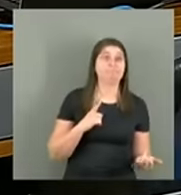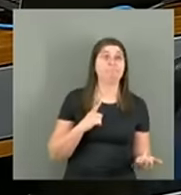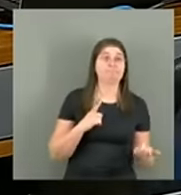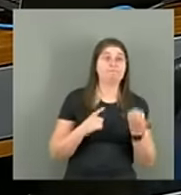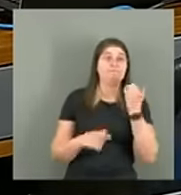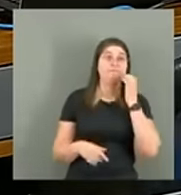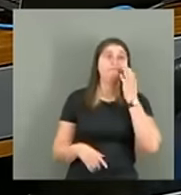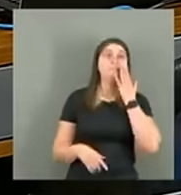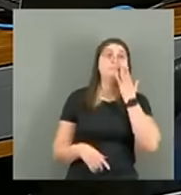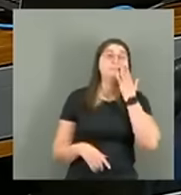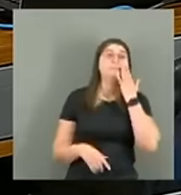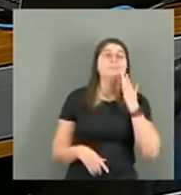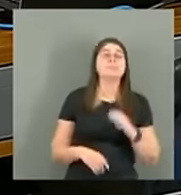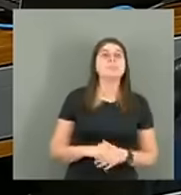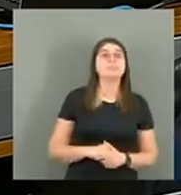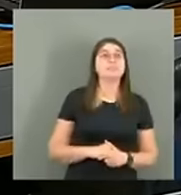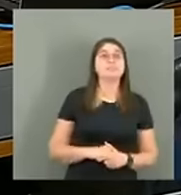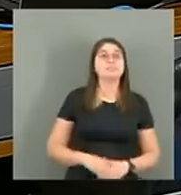Então, bom, pronto.